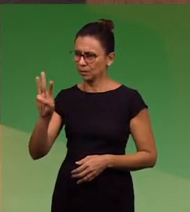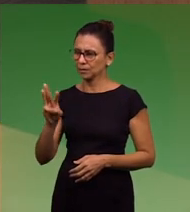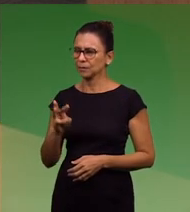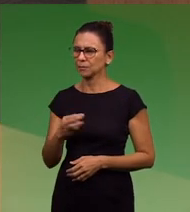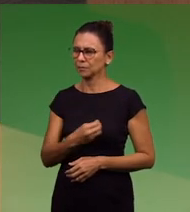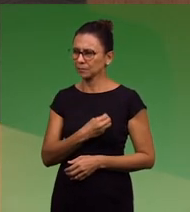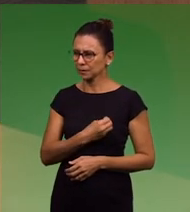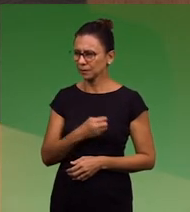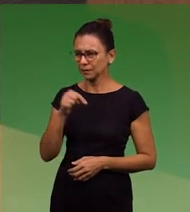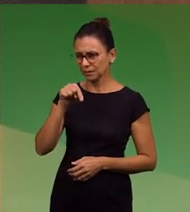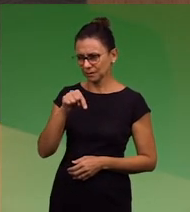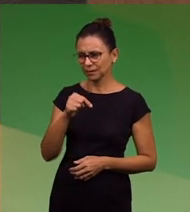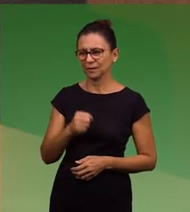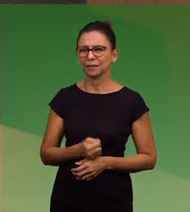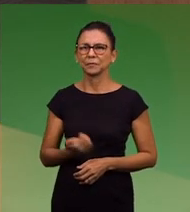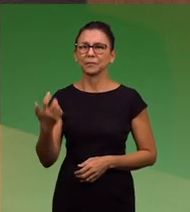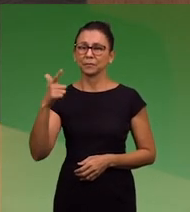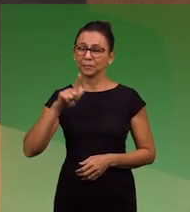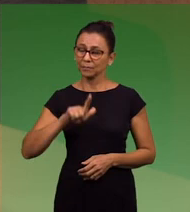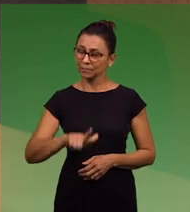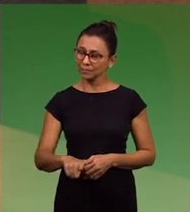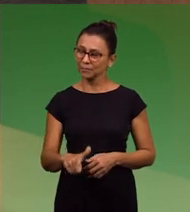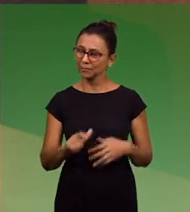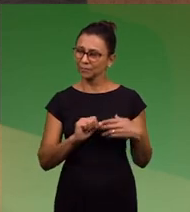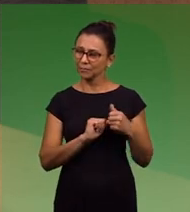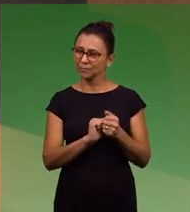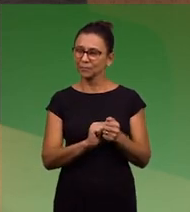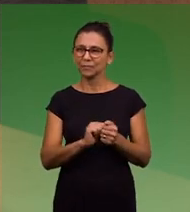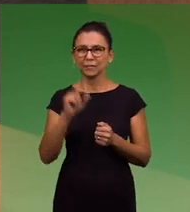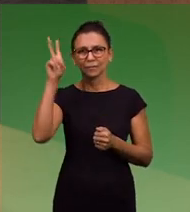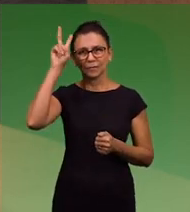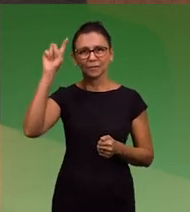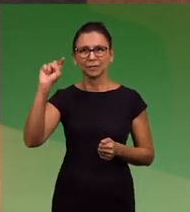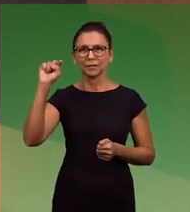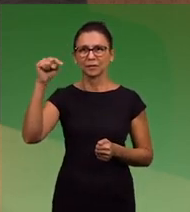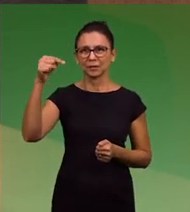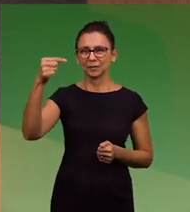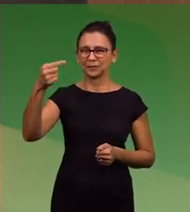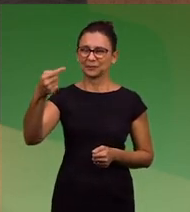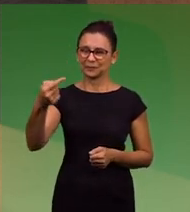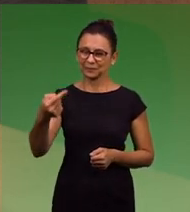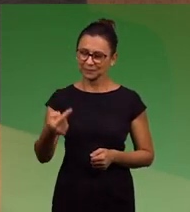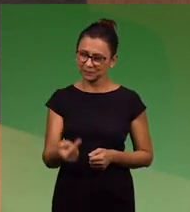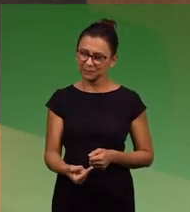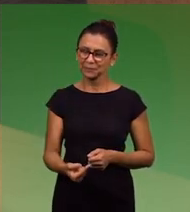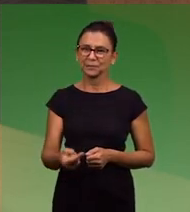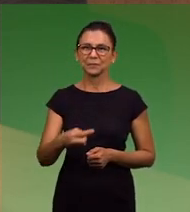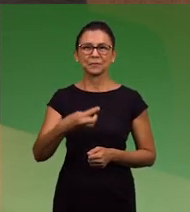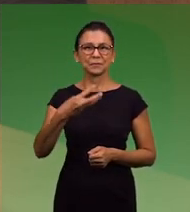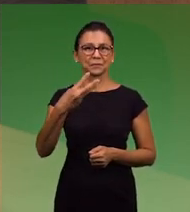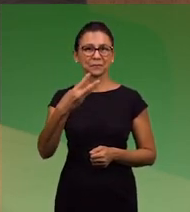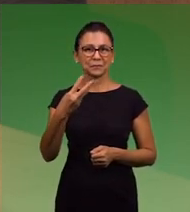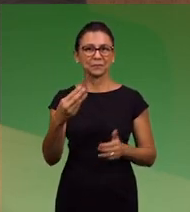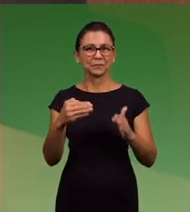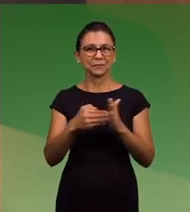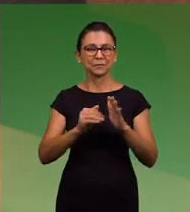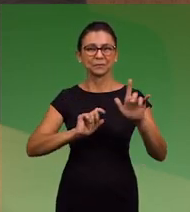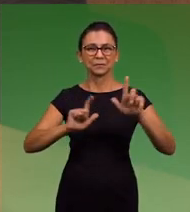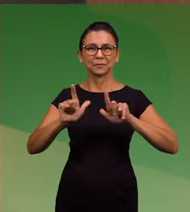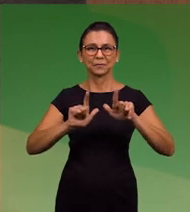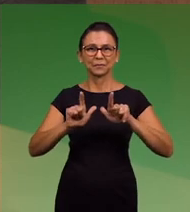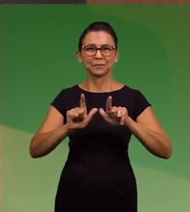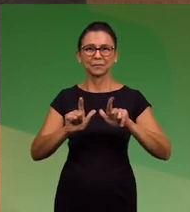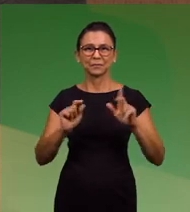conosco e mais uma vez estaremos juntos na próxima quinta-feira para o terceiro e último programa desse